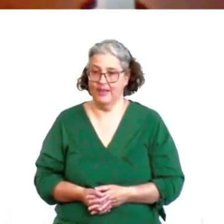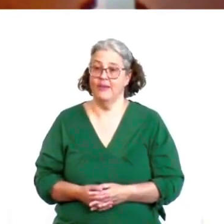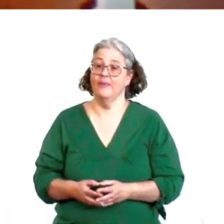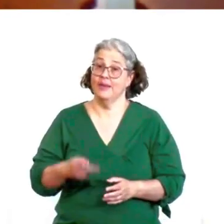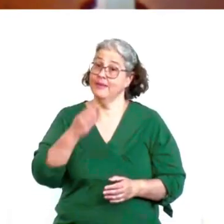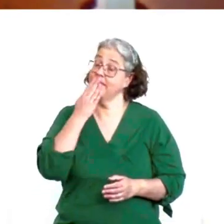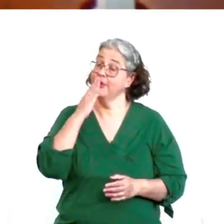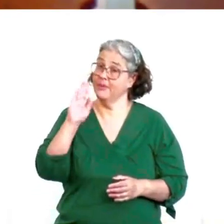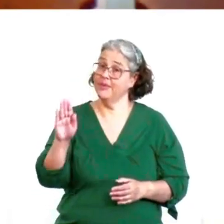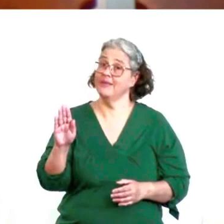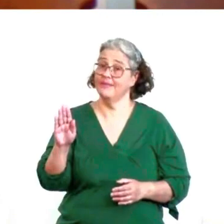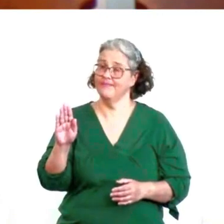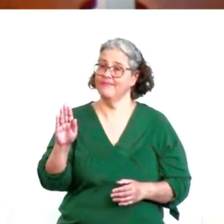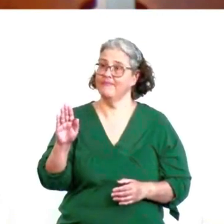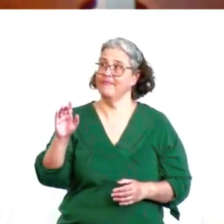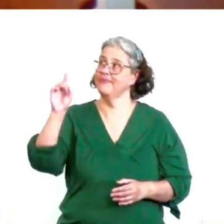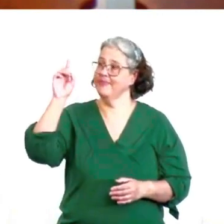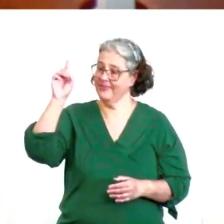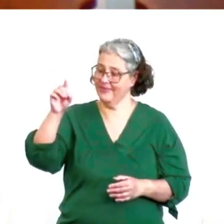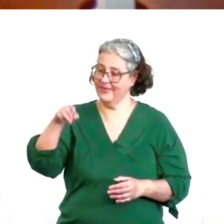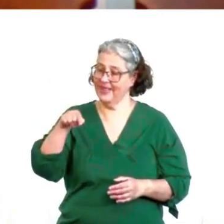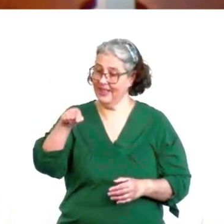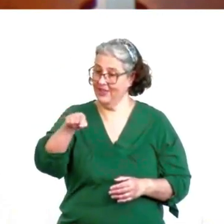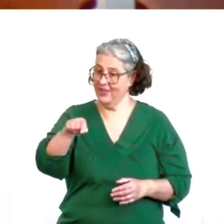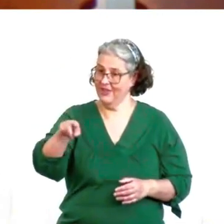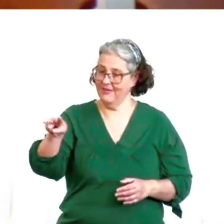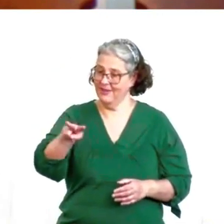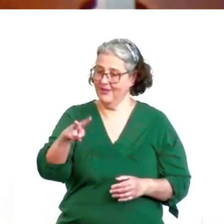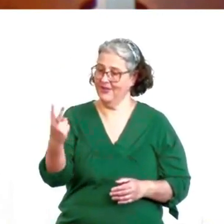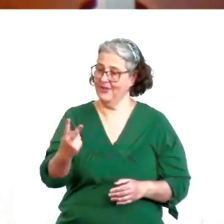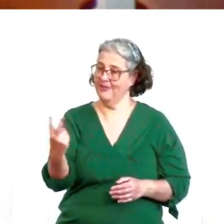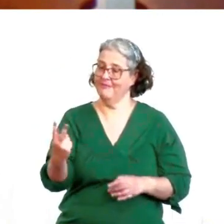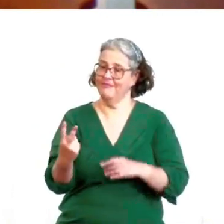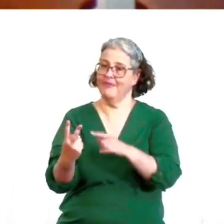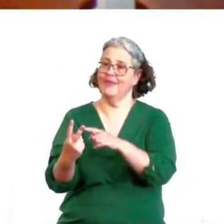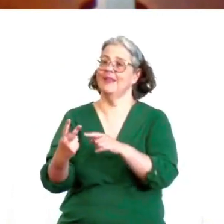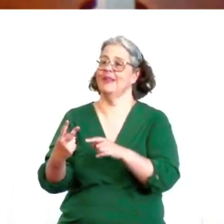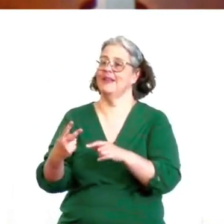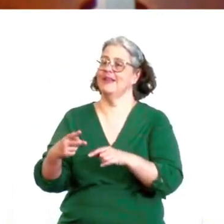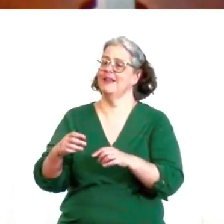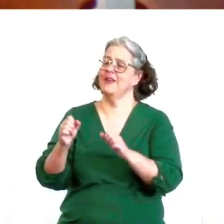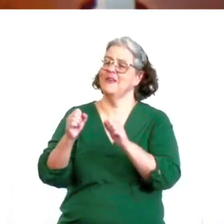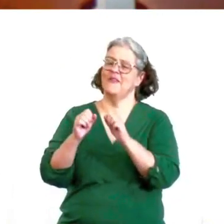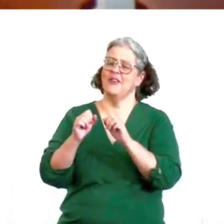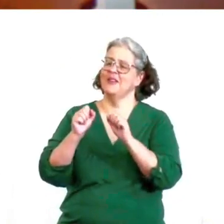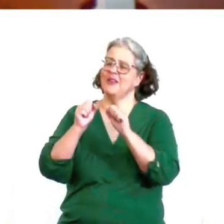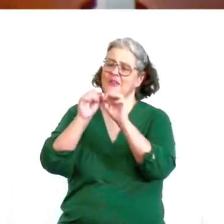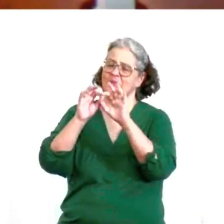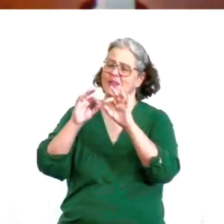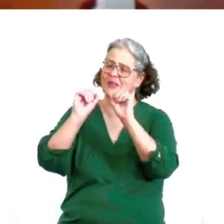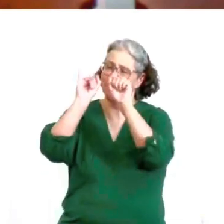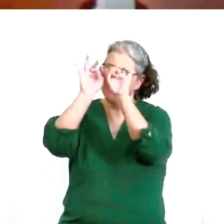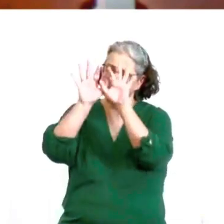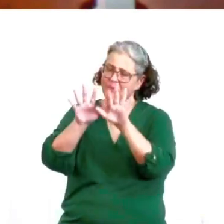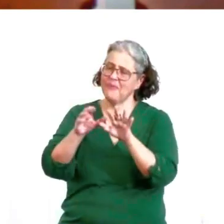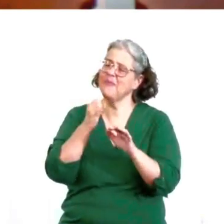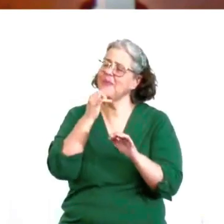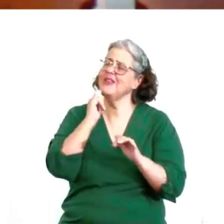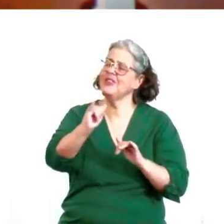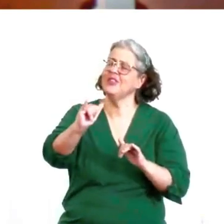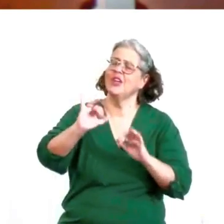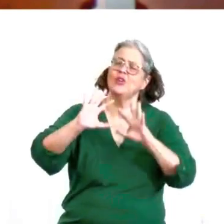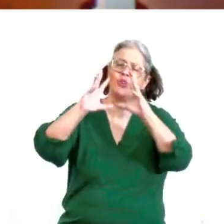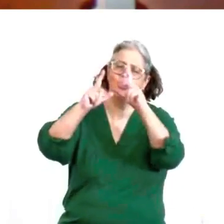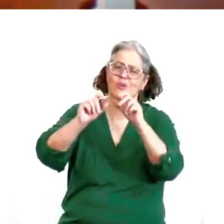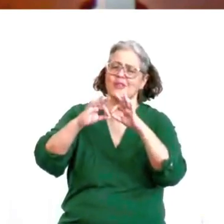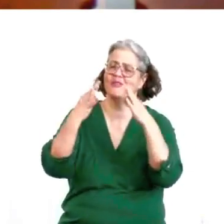promessa. De ti serão benditas todas as famílias da terra.